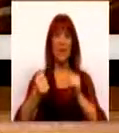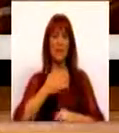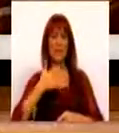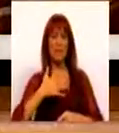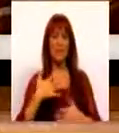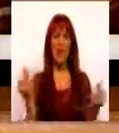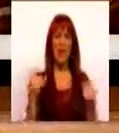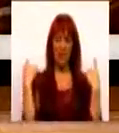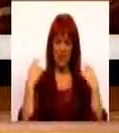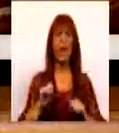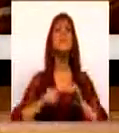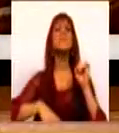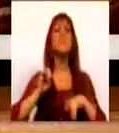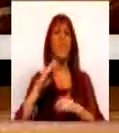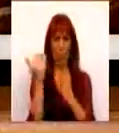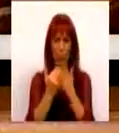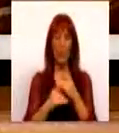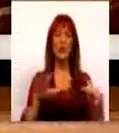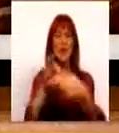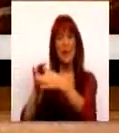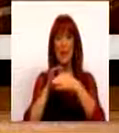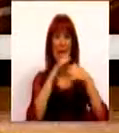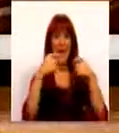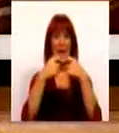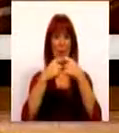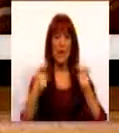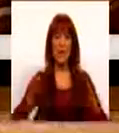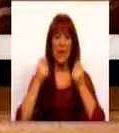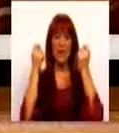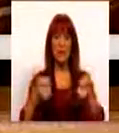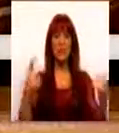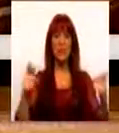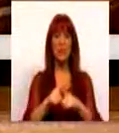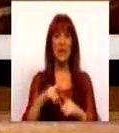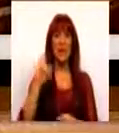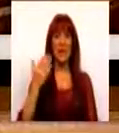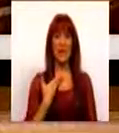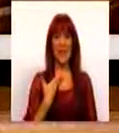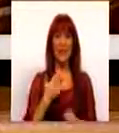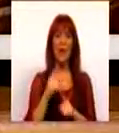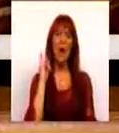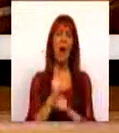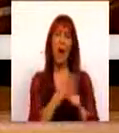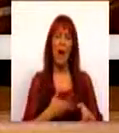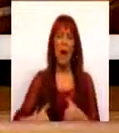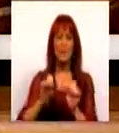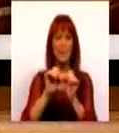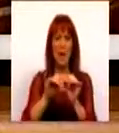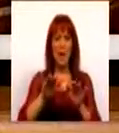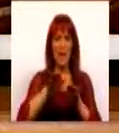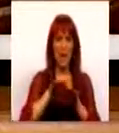que efetivamente está a acontecer com o programa Interface e com investimento em I&D a retomar uma trajetória de